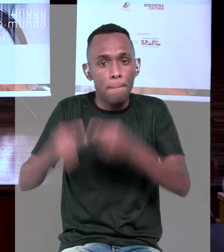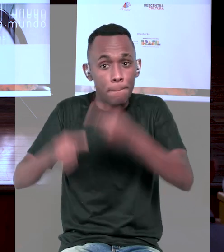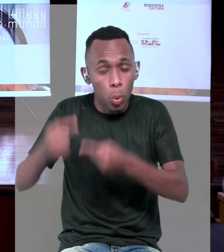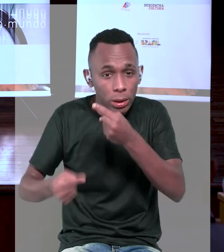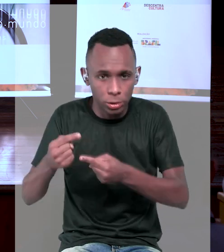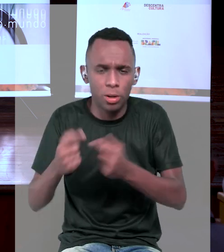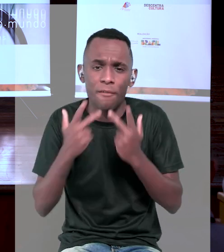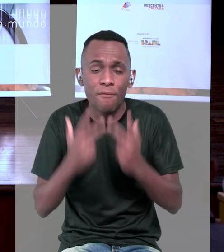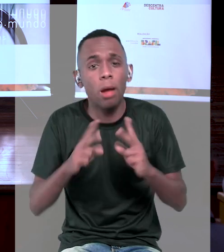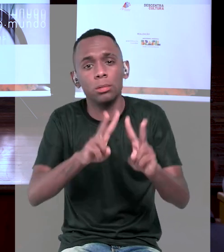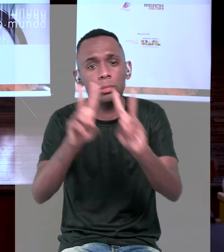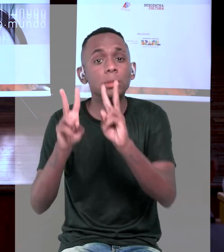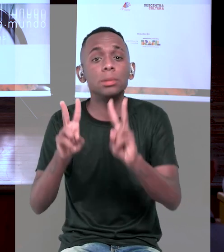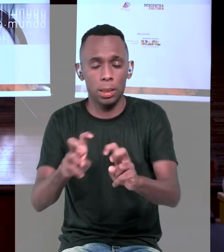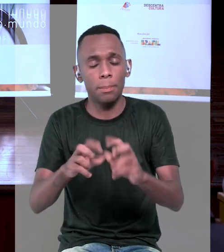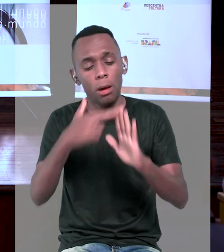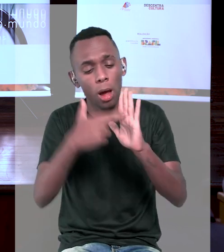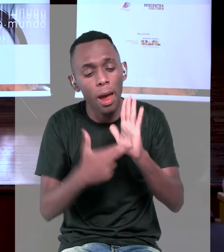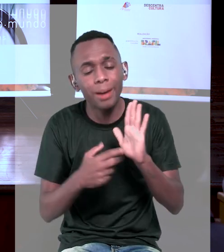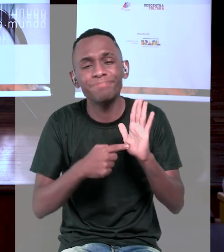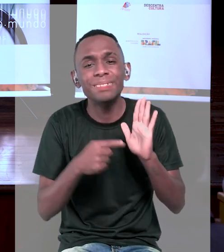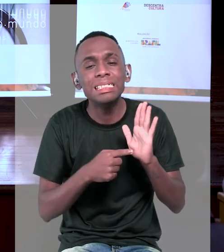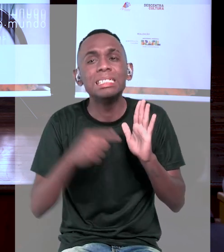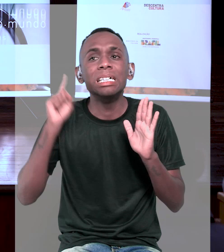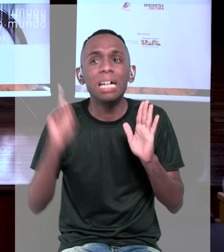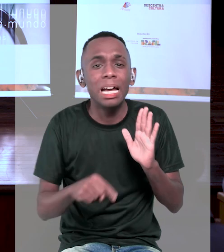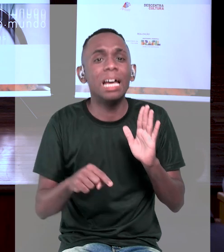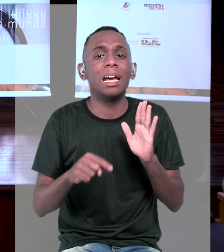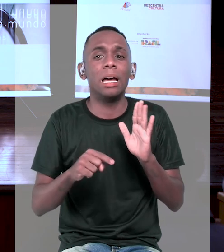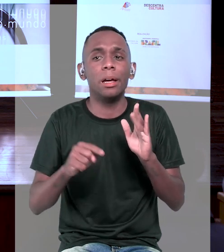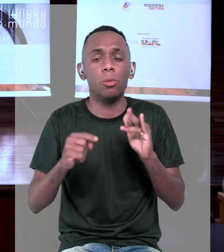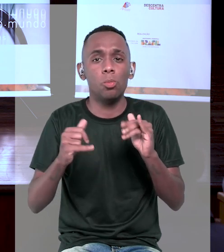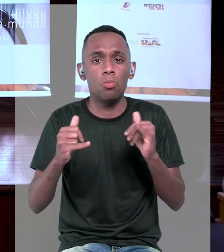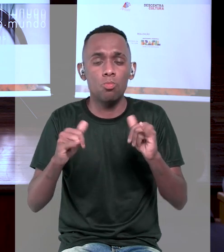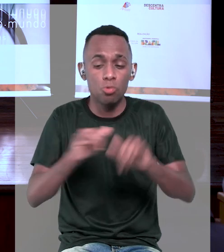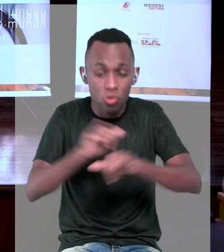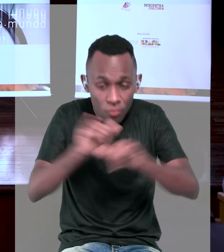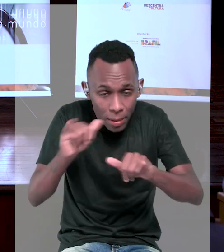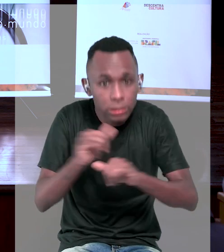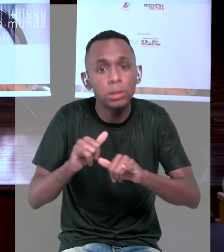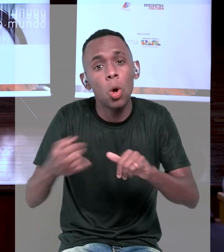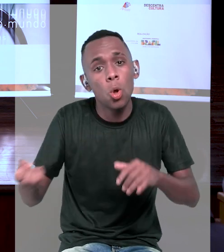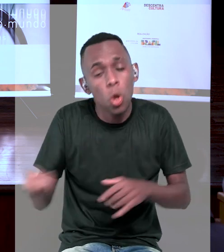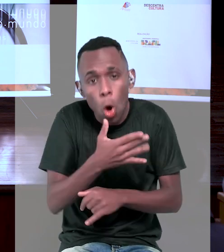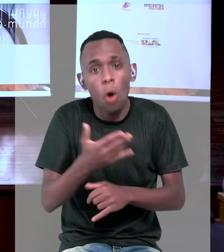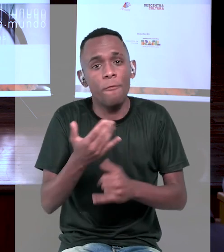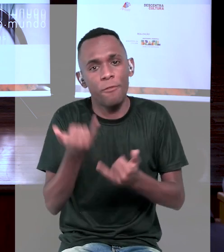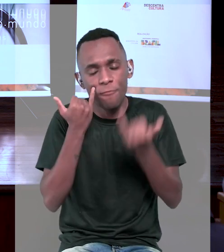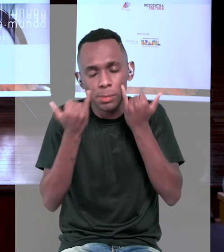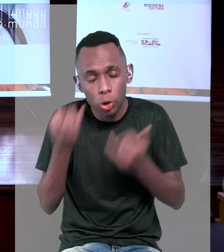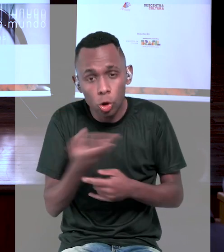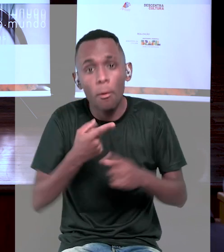burocracia como uma grande notícia, uma boa notícia, porque a burocracia permitirá ao Estado